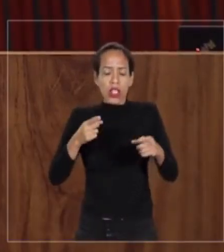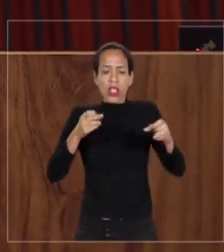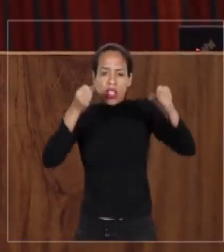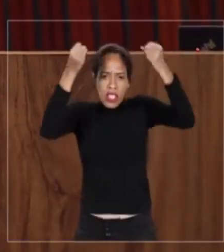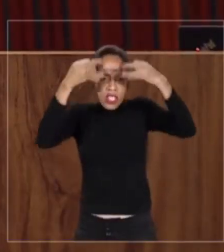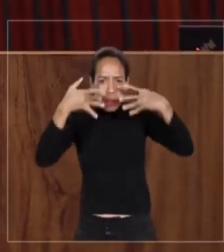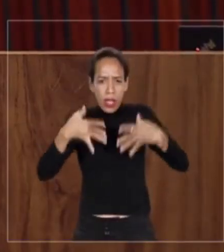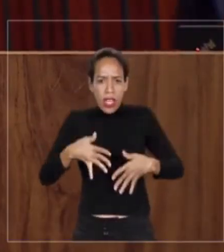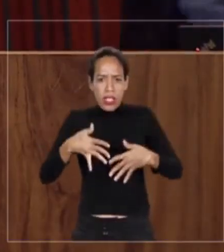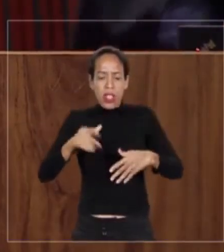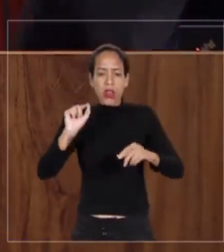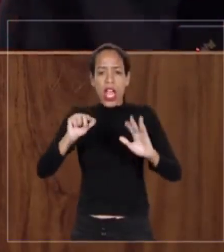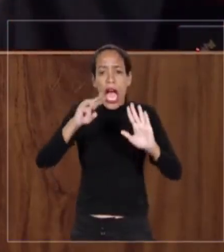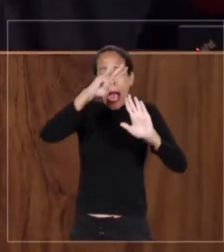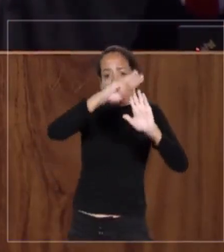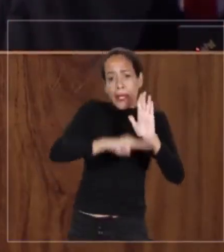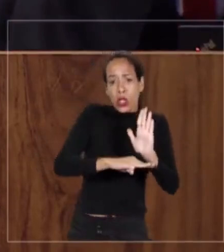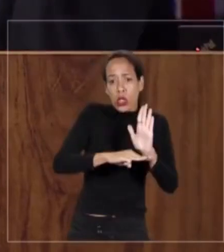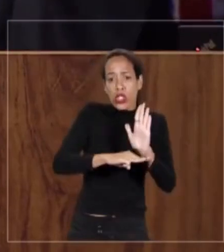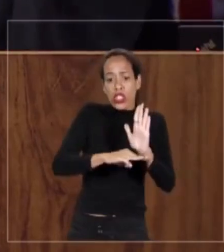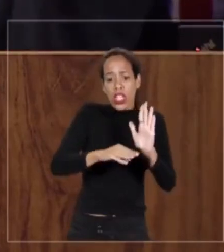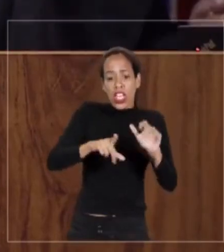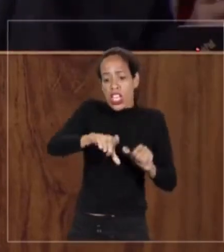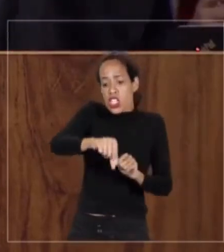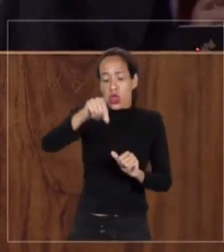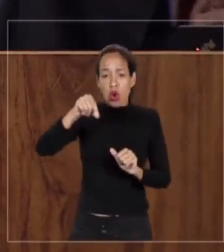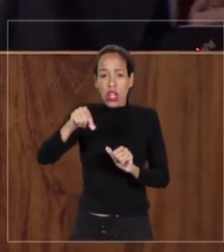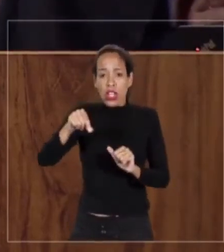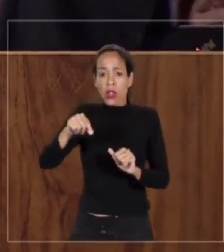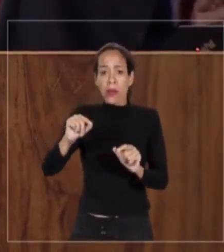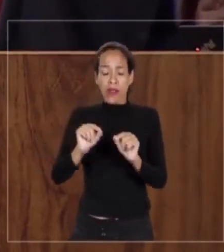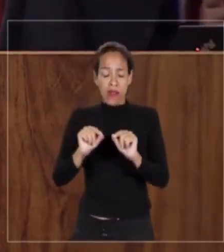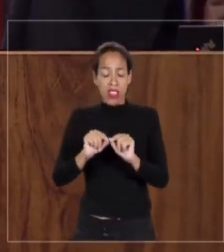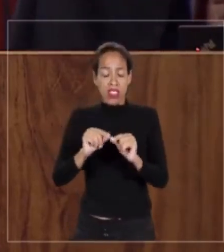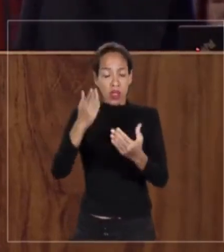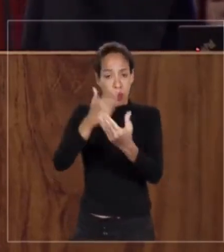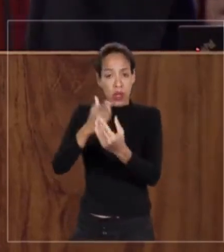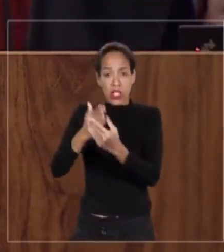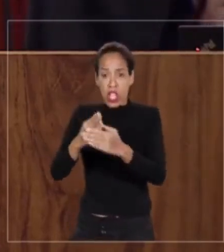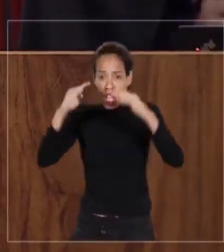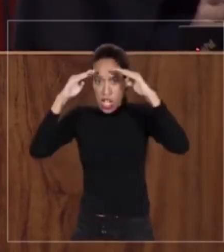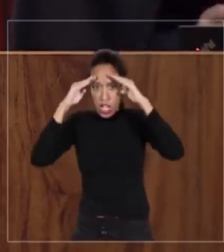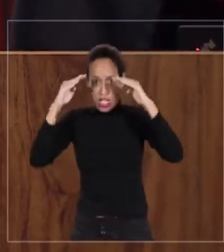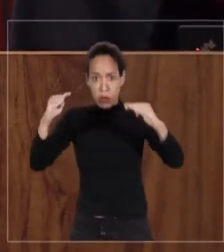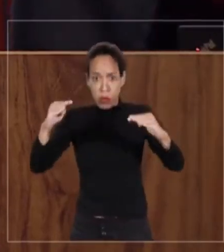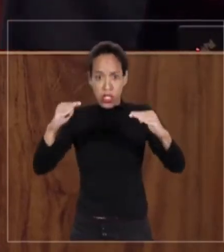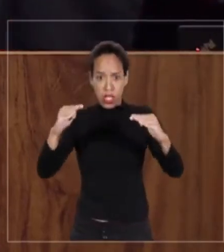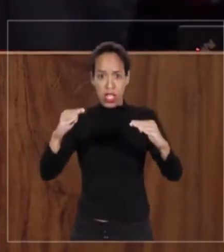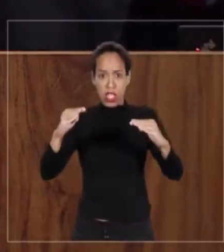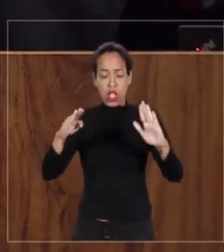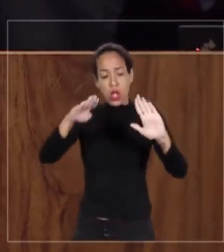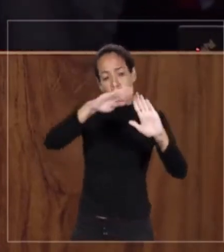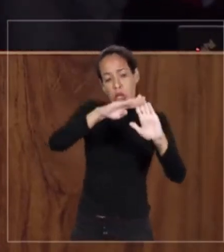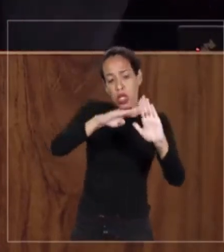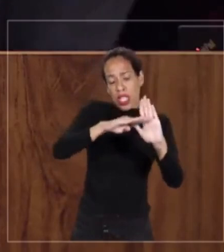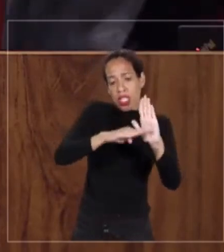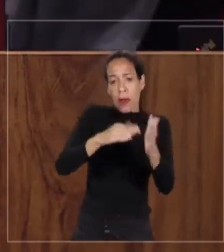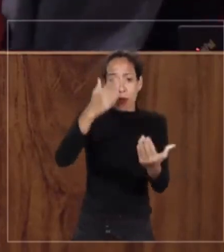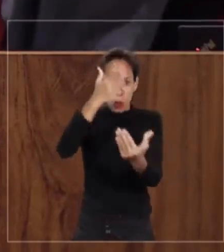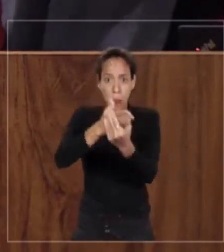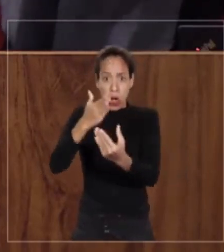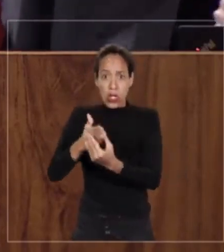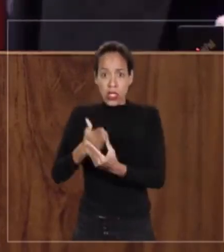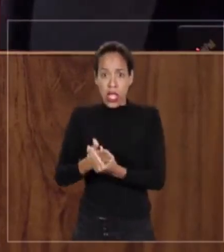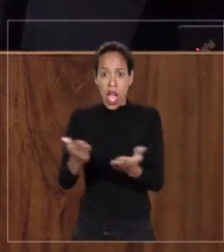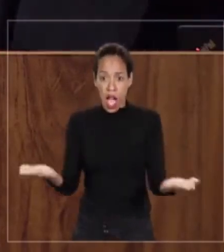foi a metodologia adotada para prestigiar a racionalidade do processo e respeito à ordem lógica das etapas processuais.